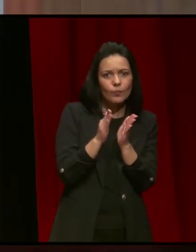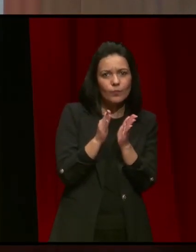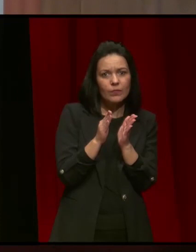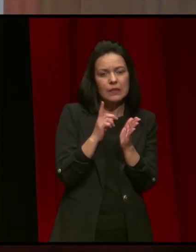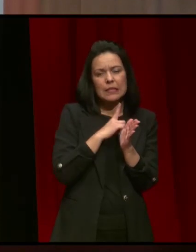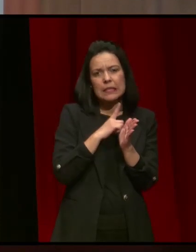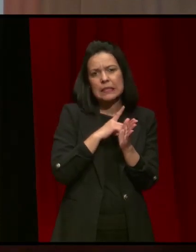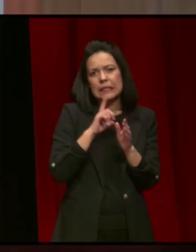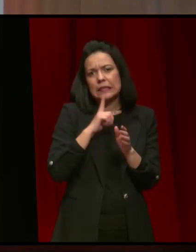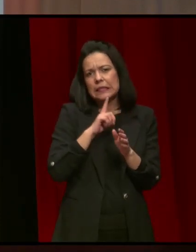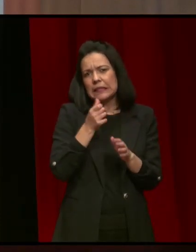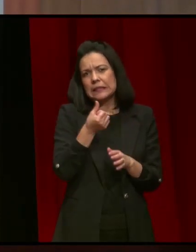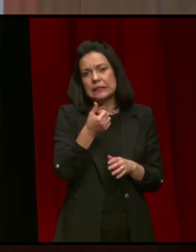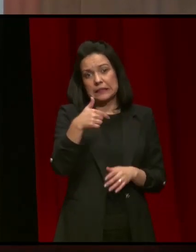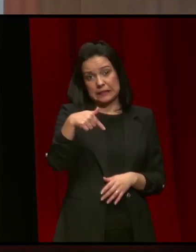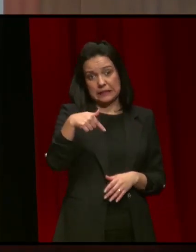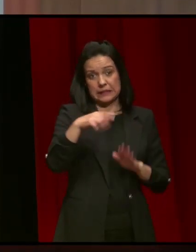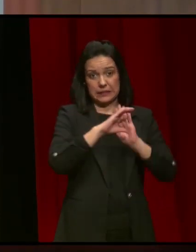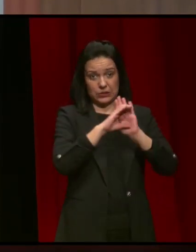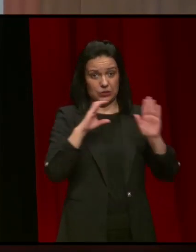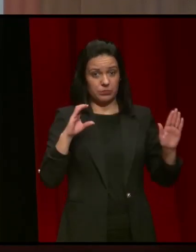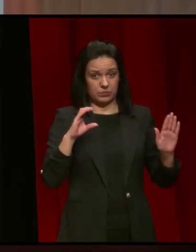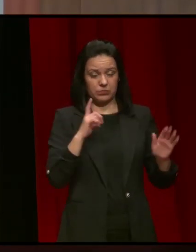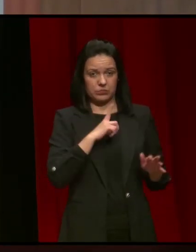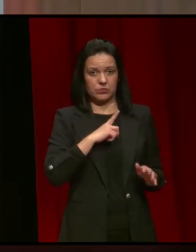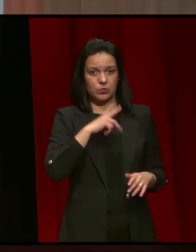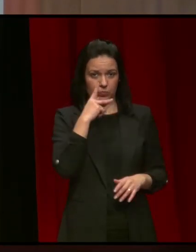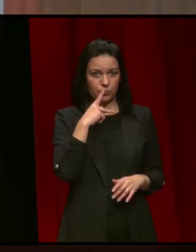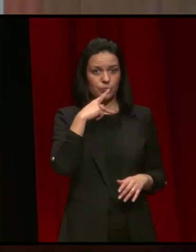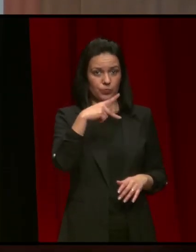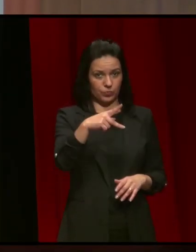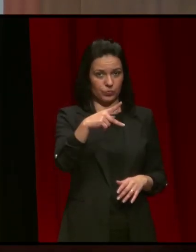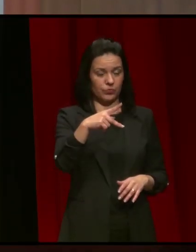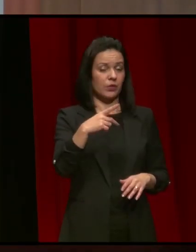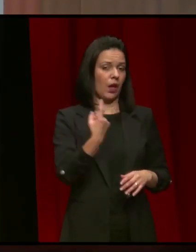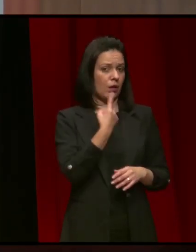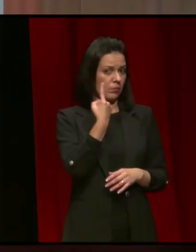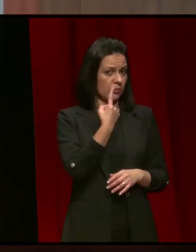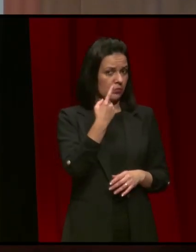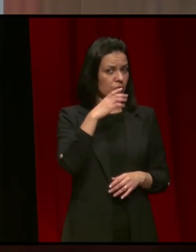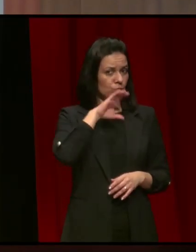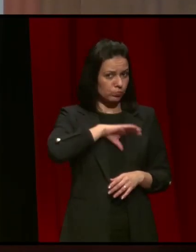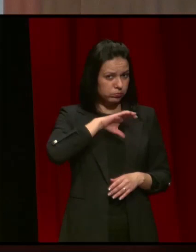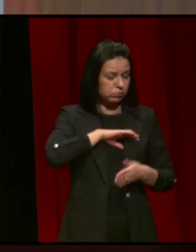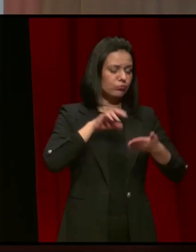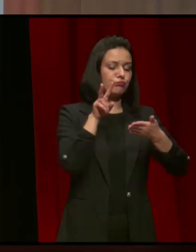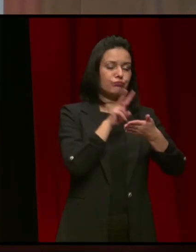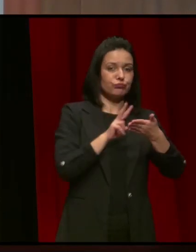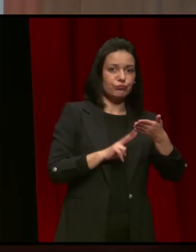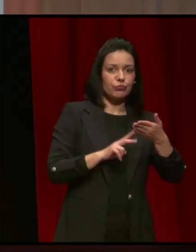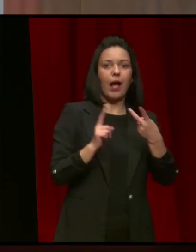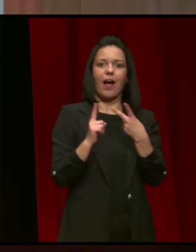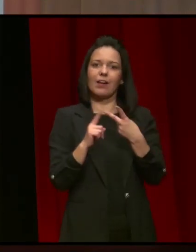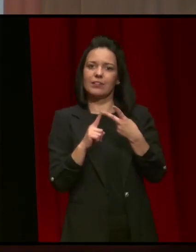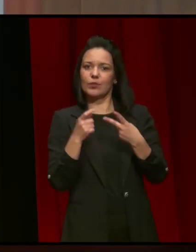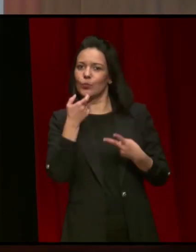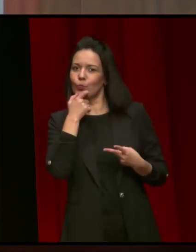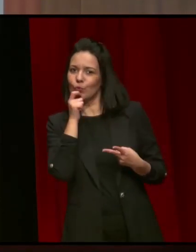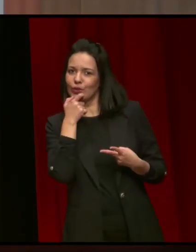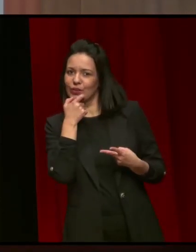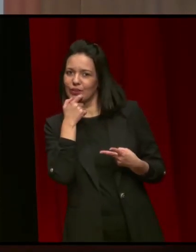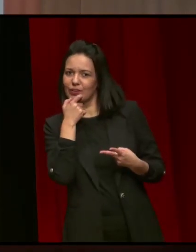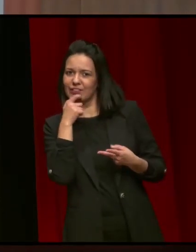67 capítulos. Estou lendo os profetas menores. Então o que, que eu faço? Eu leio primeiro em português, aí depois eu leio em inglês, ó, e vou marcar, eu